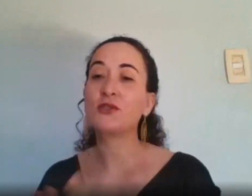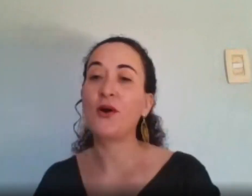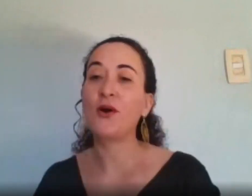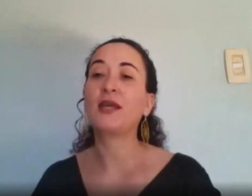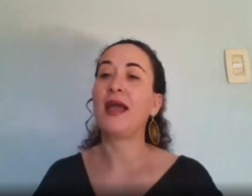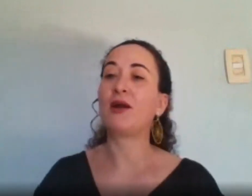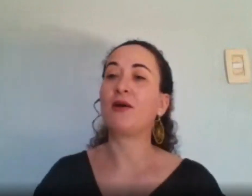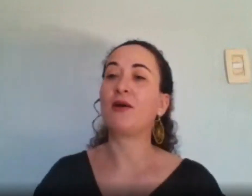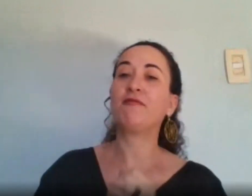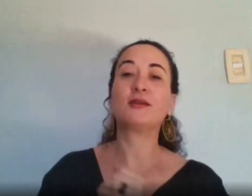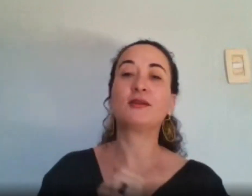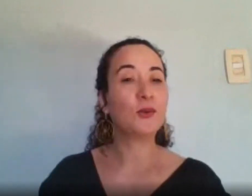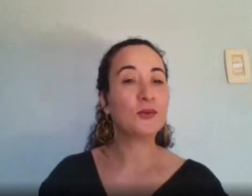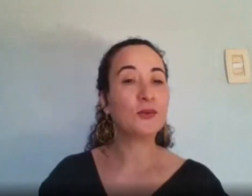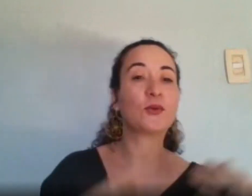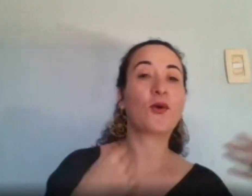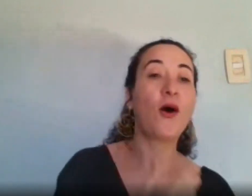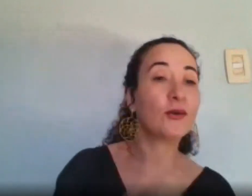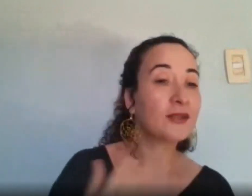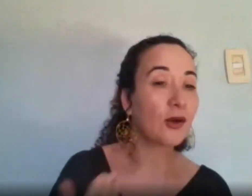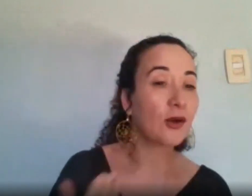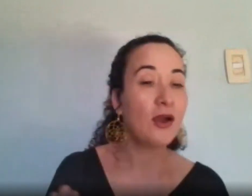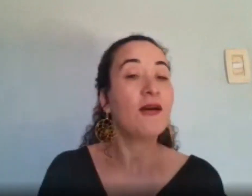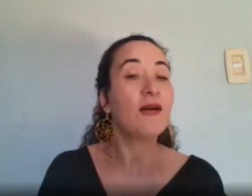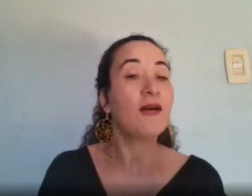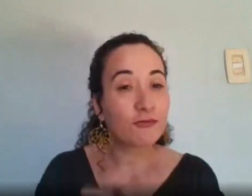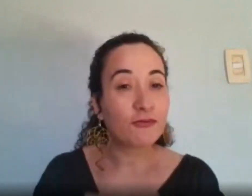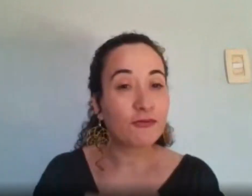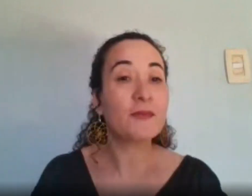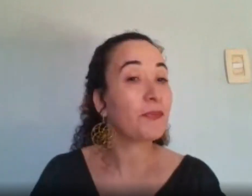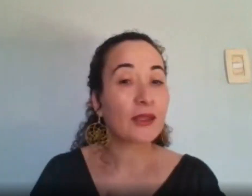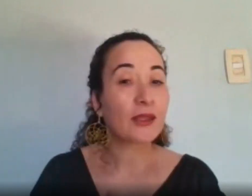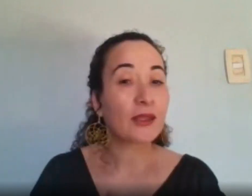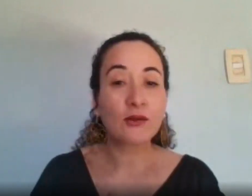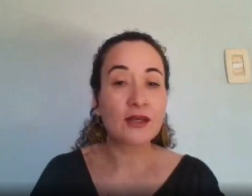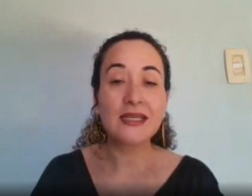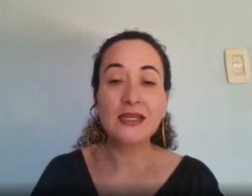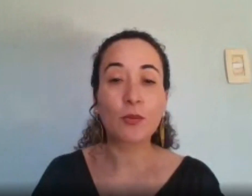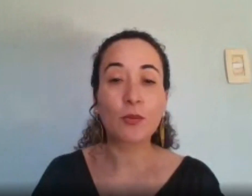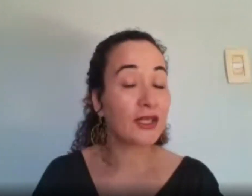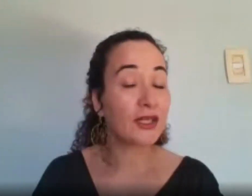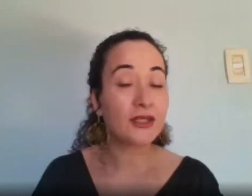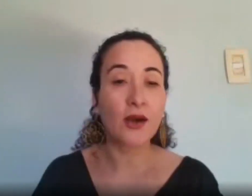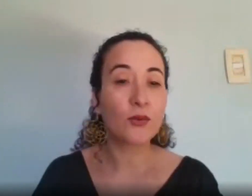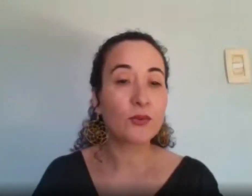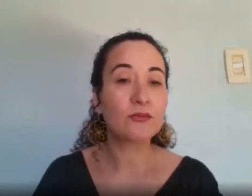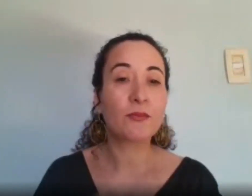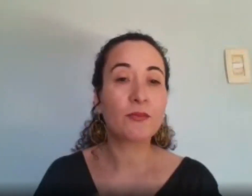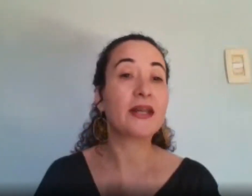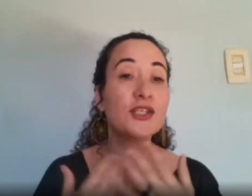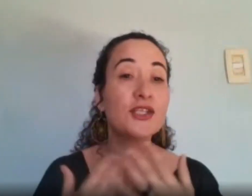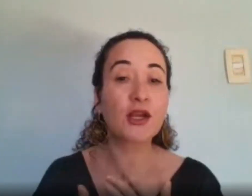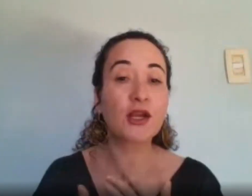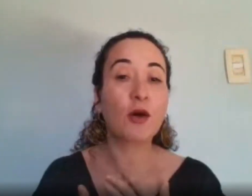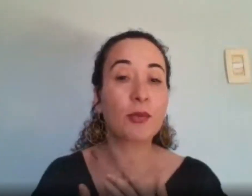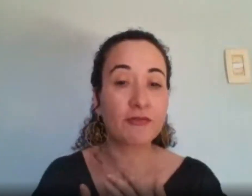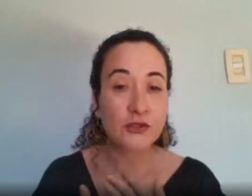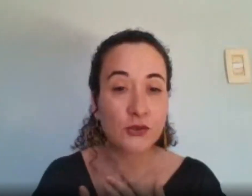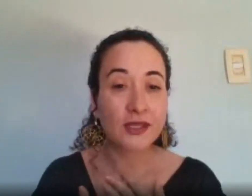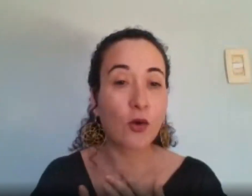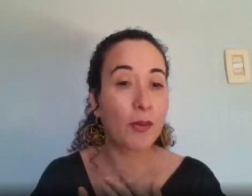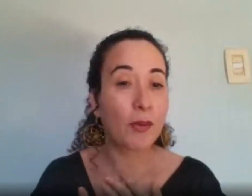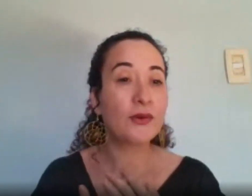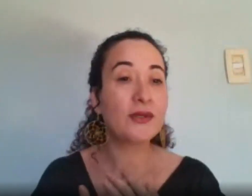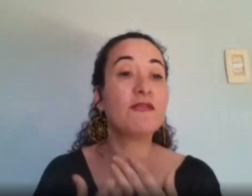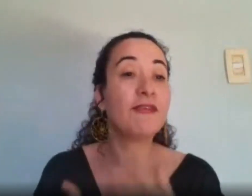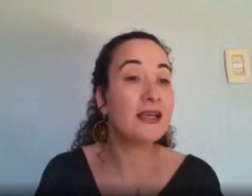é o professor que pega o filho da aluna no colo, então, foi, nossa, isso para a gente é um, para a gente que é o